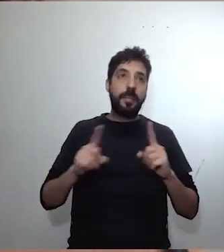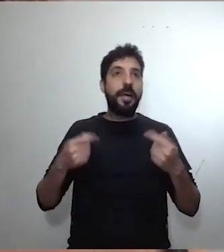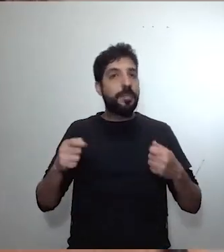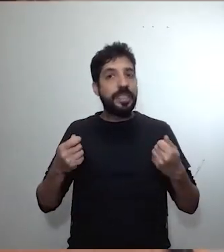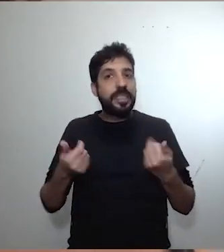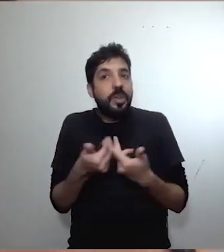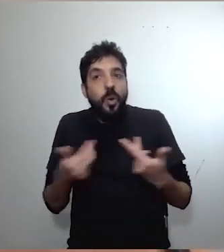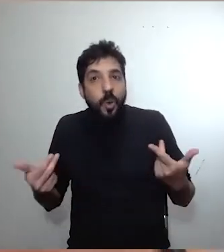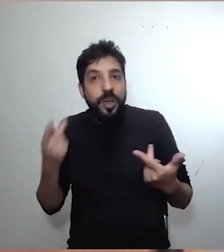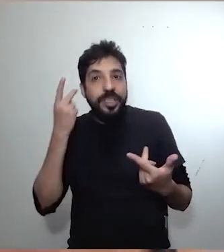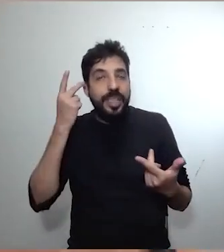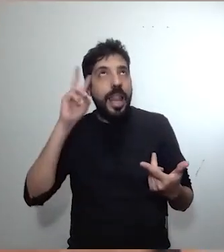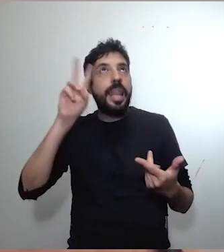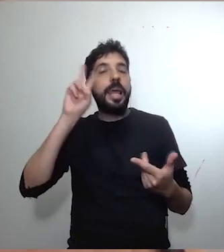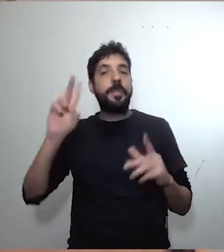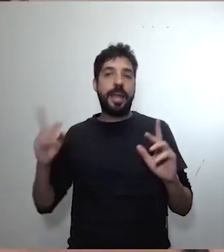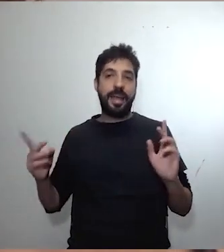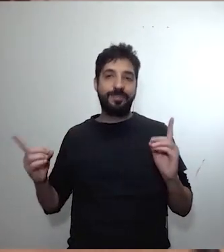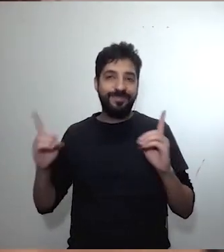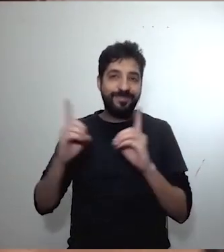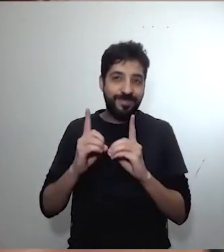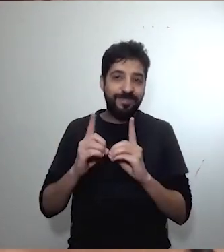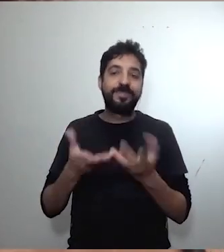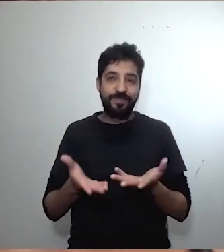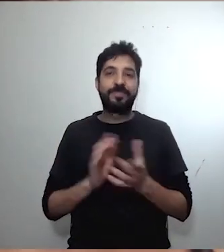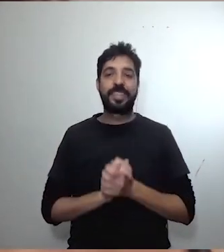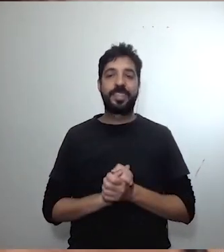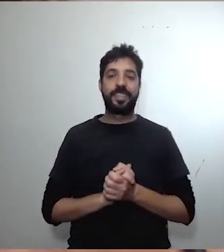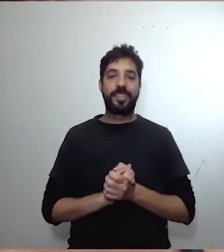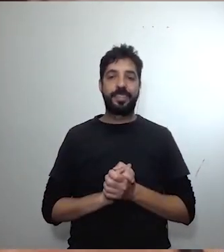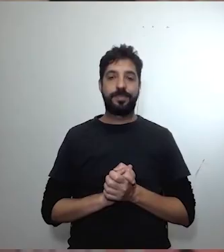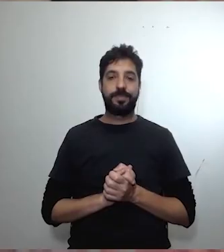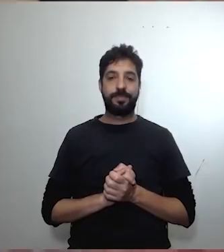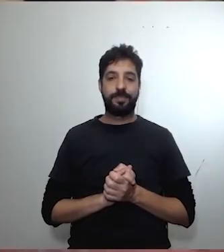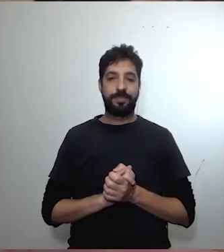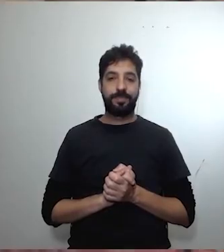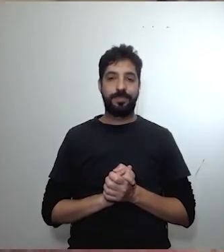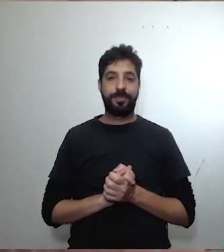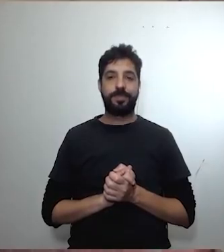nos aproximar, né? De estar perto, nem que seja assim, simbolicamente.